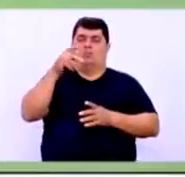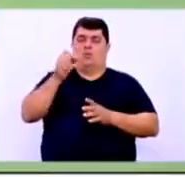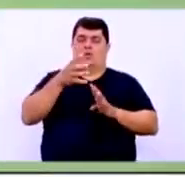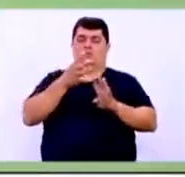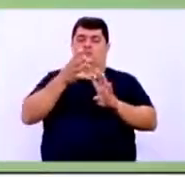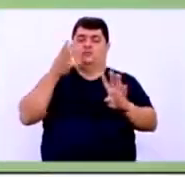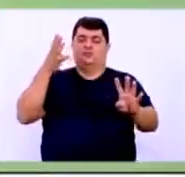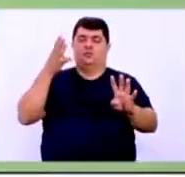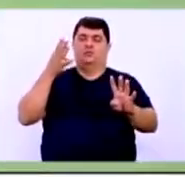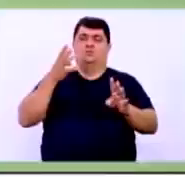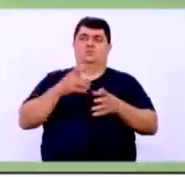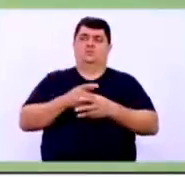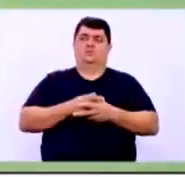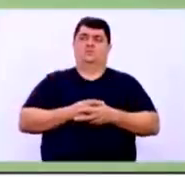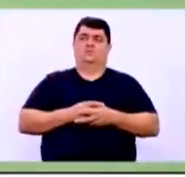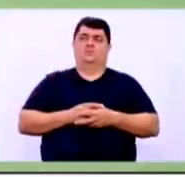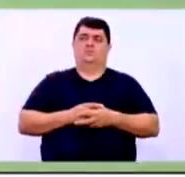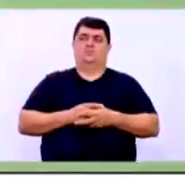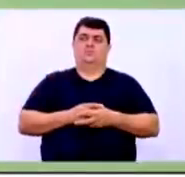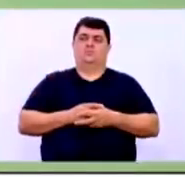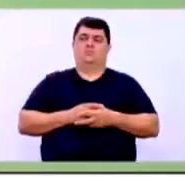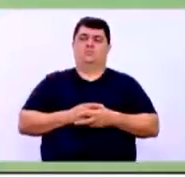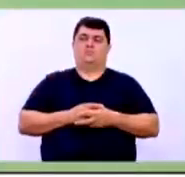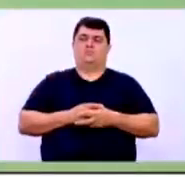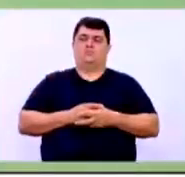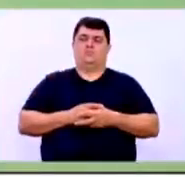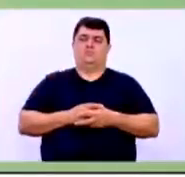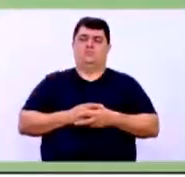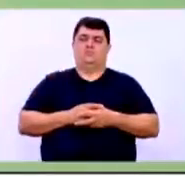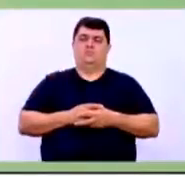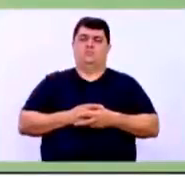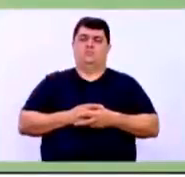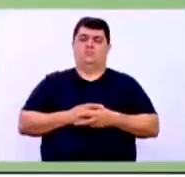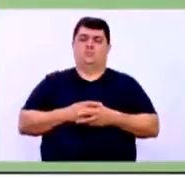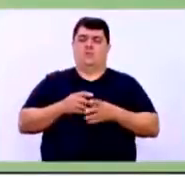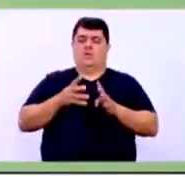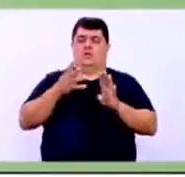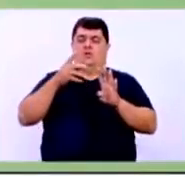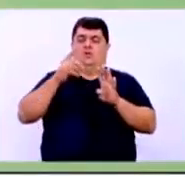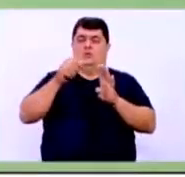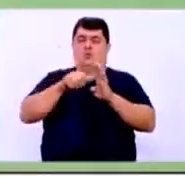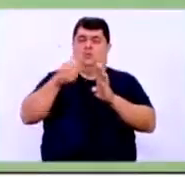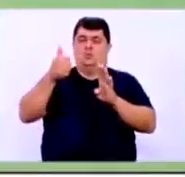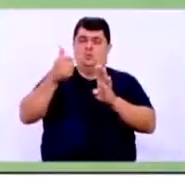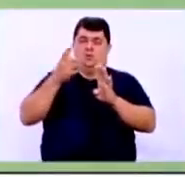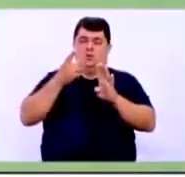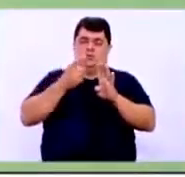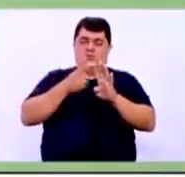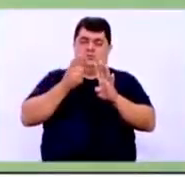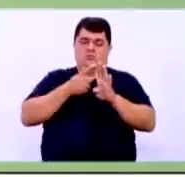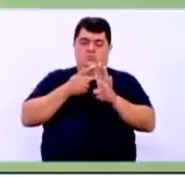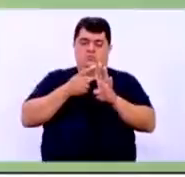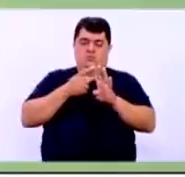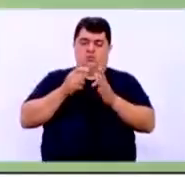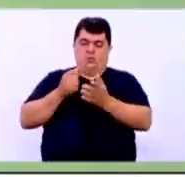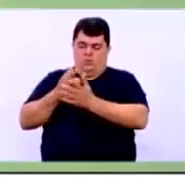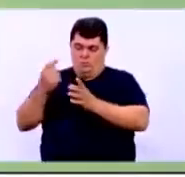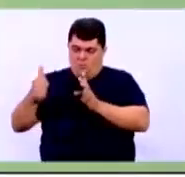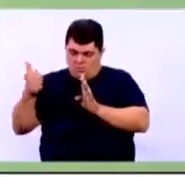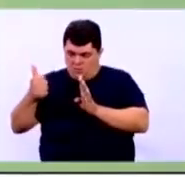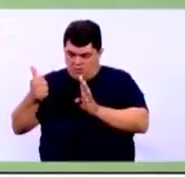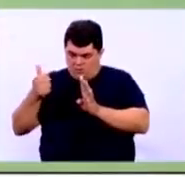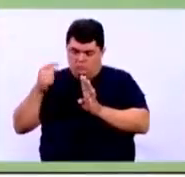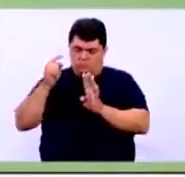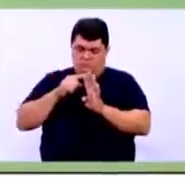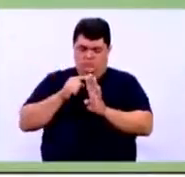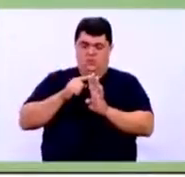aqui, ó? Primeira unidade comprada, né? Primeiro que entra, primeiro que sai. Automaticamente,